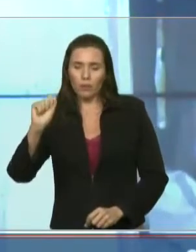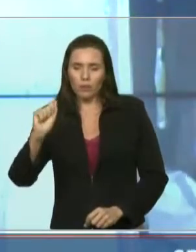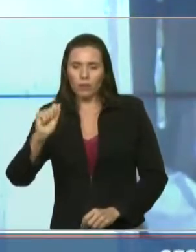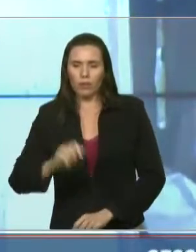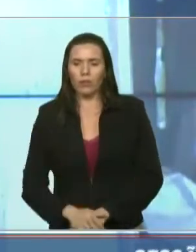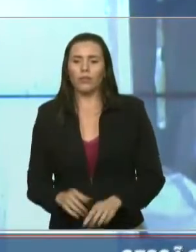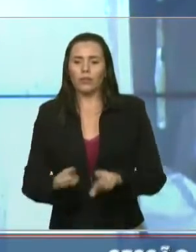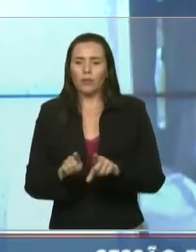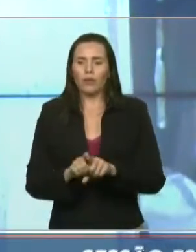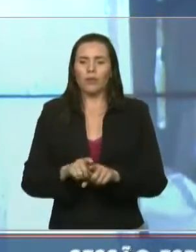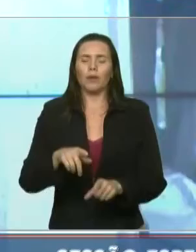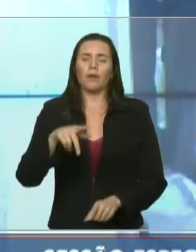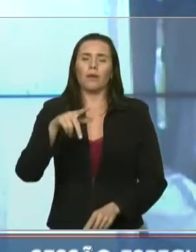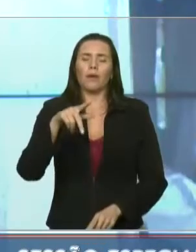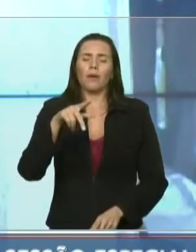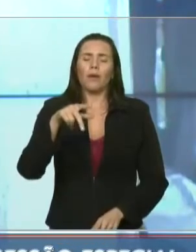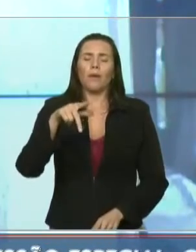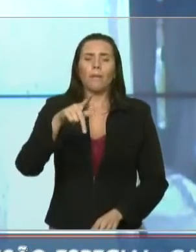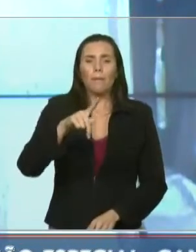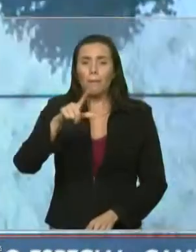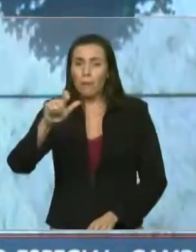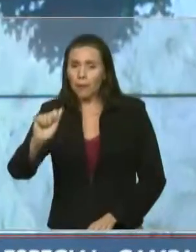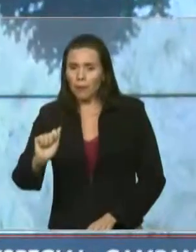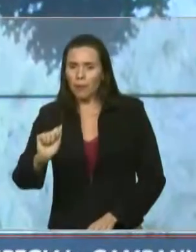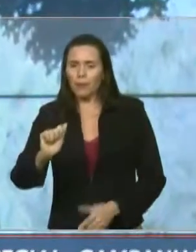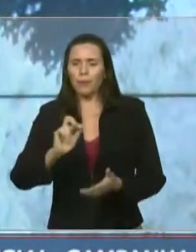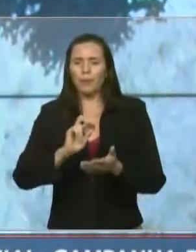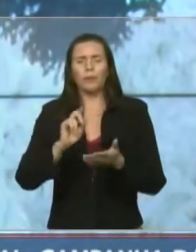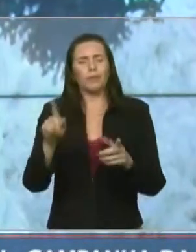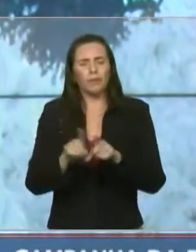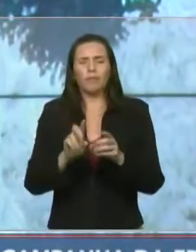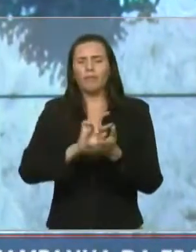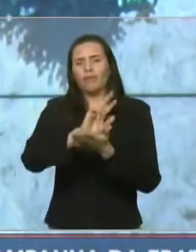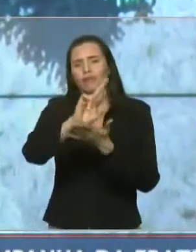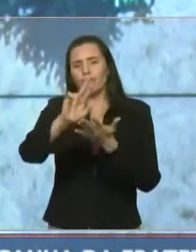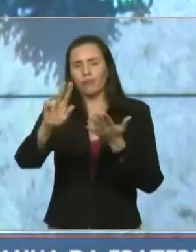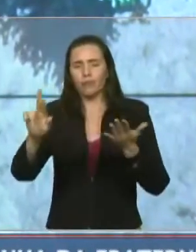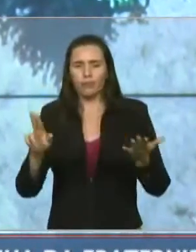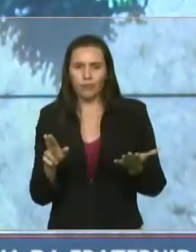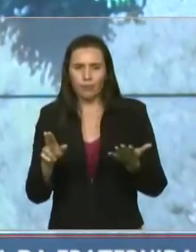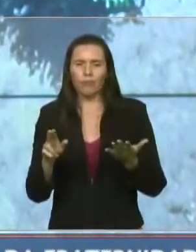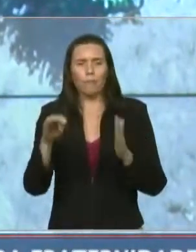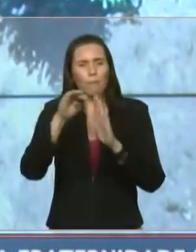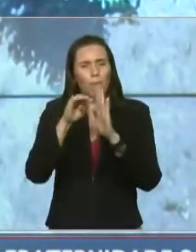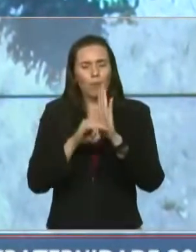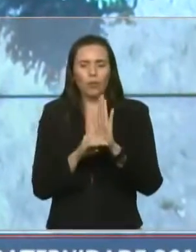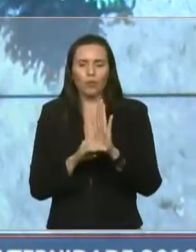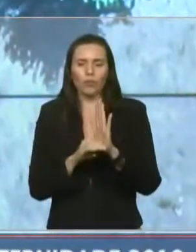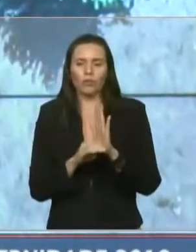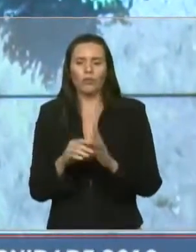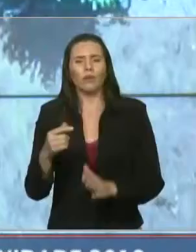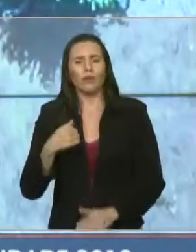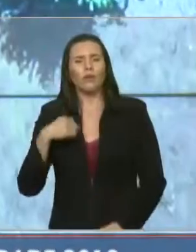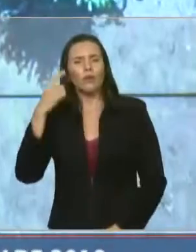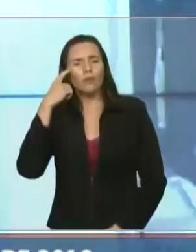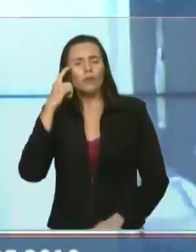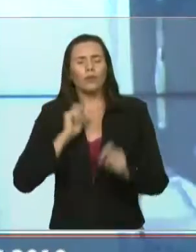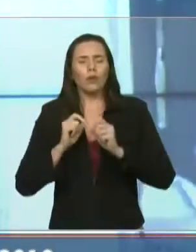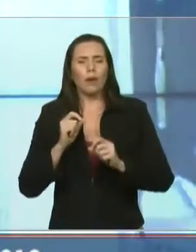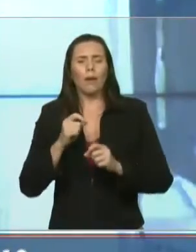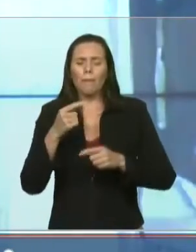PA. Assim, para minha família, as políticas públicas veio no sentido da permanência no campo,